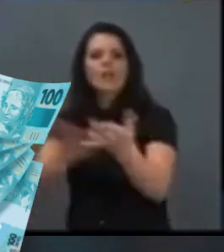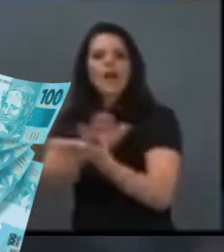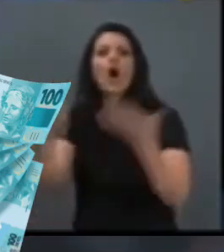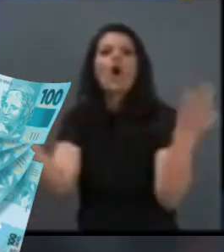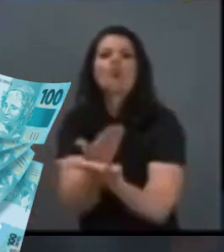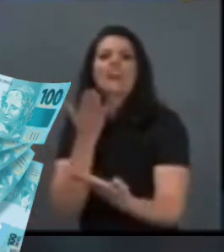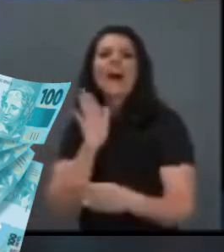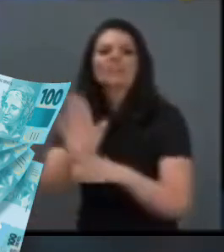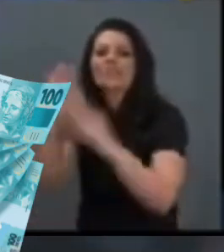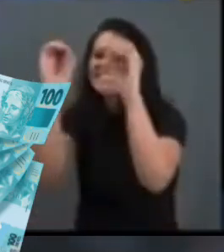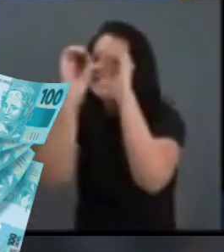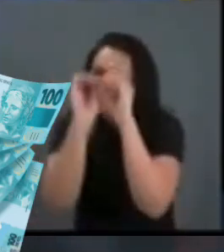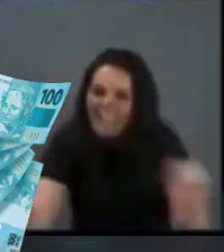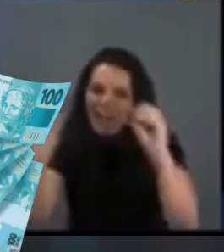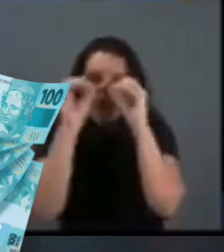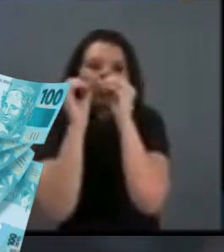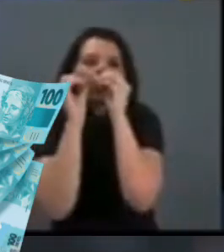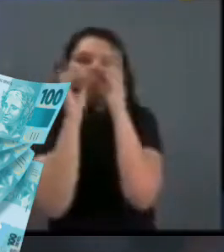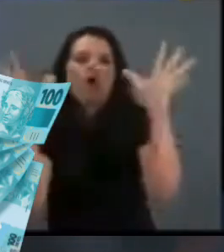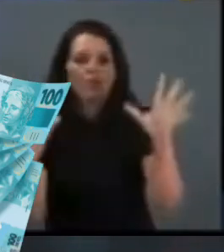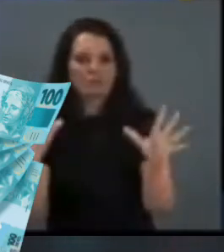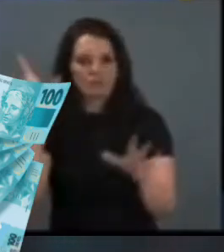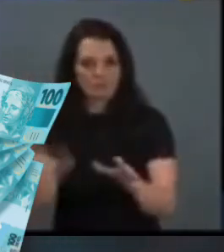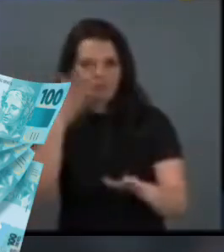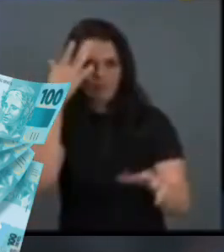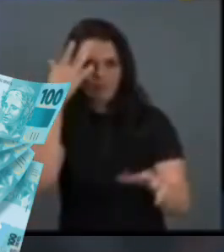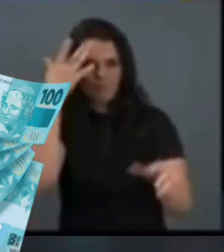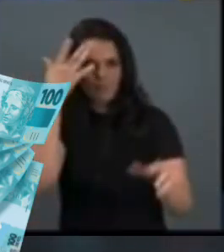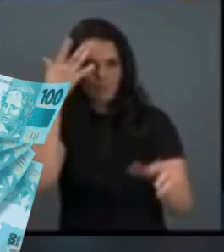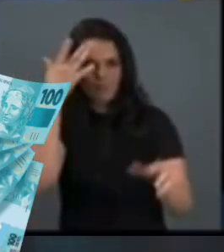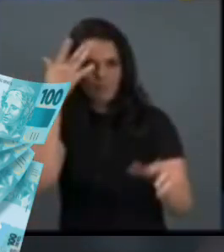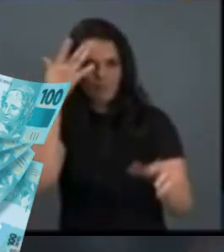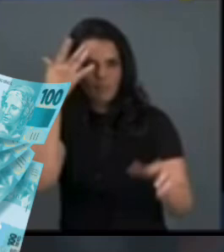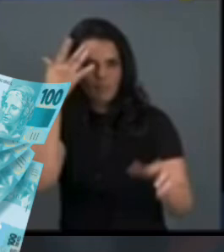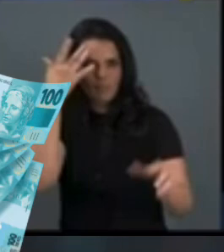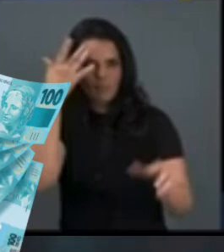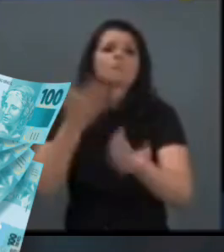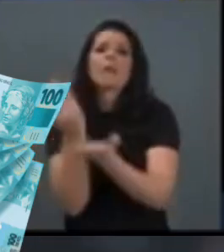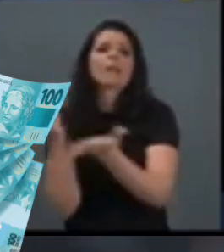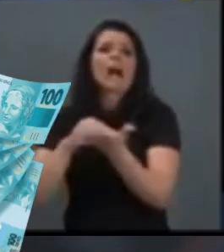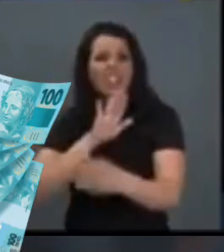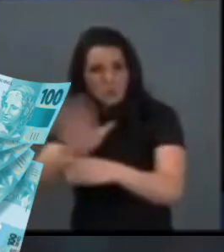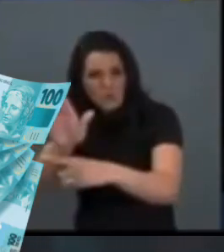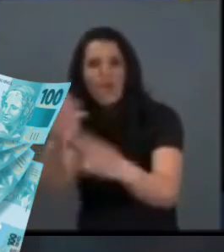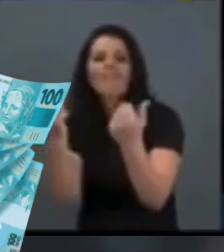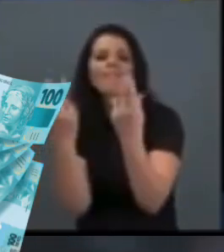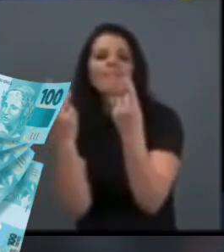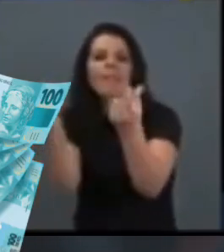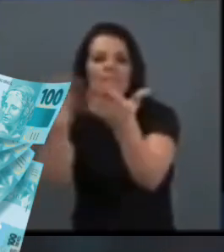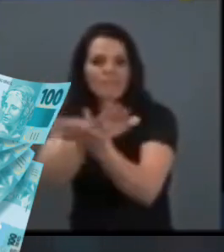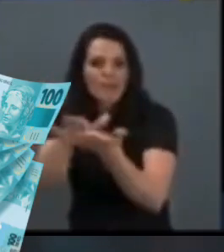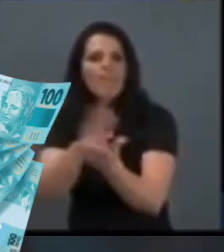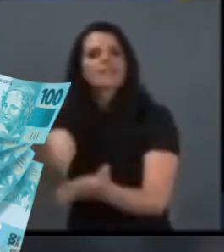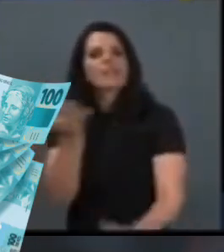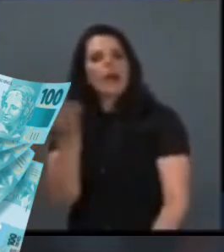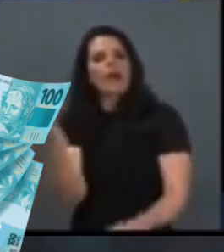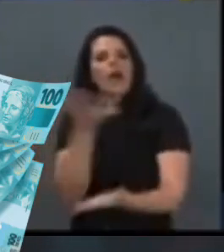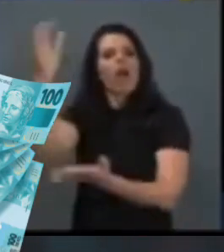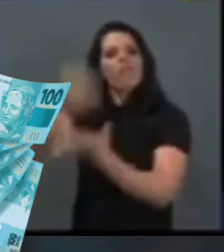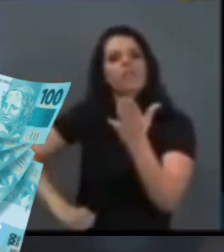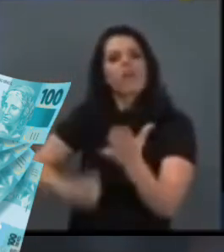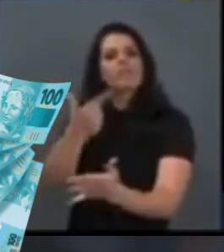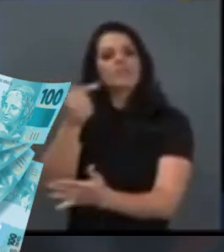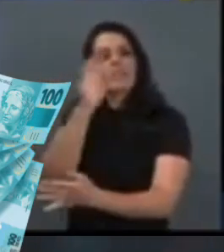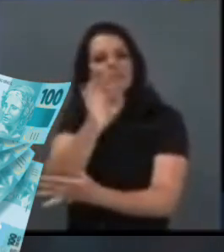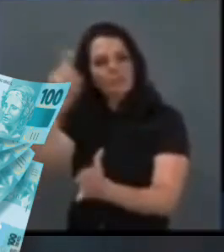não ajudam nada. É zero que você ajuda um trabalhador. Tanto do Uber, tanto de qualquer coisa. Vocês não ajudam em nada. E vocês querem agora tomar